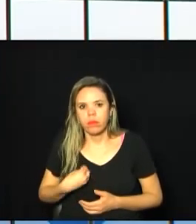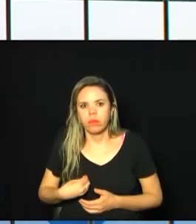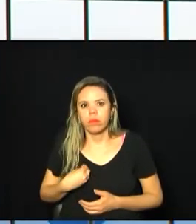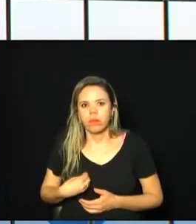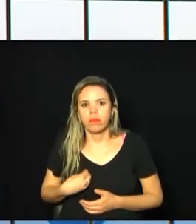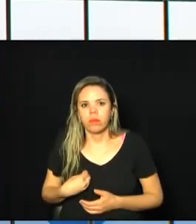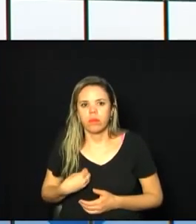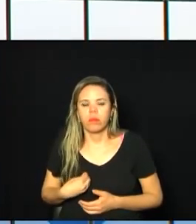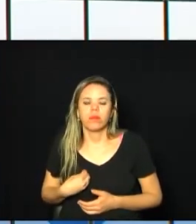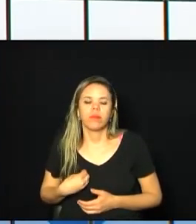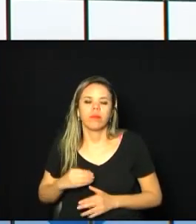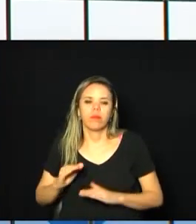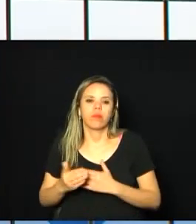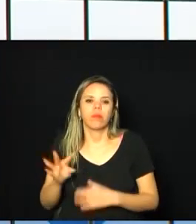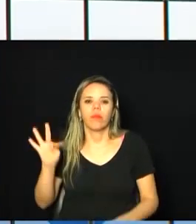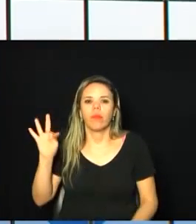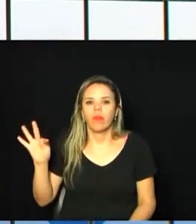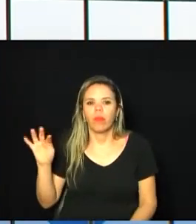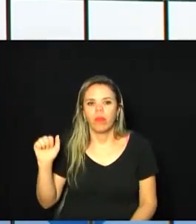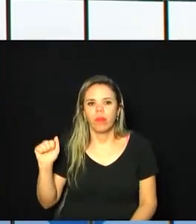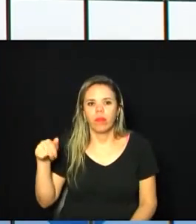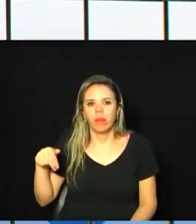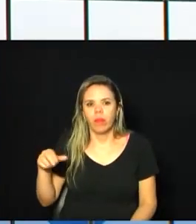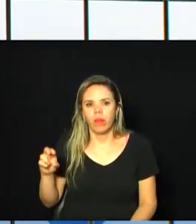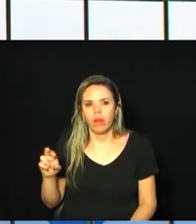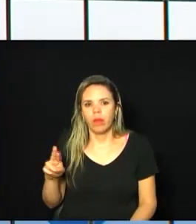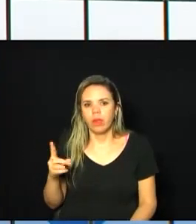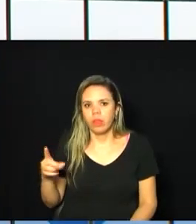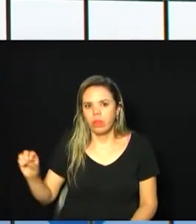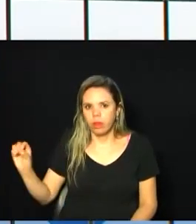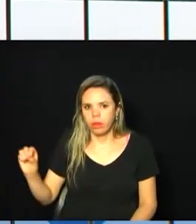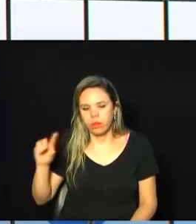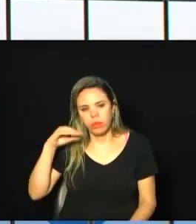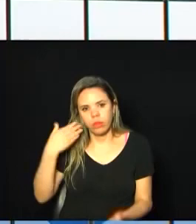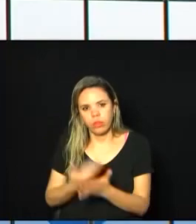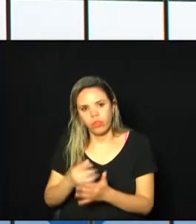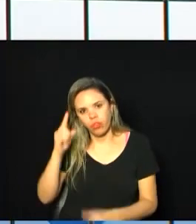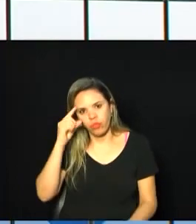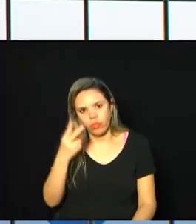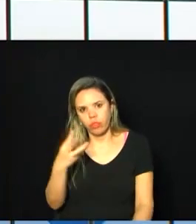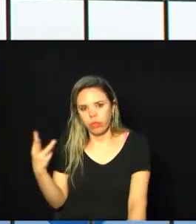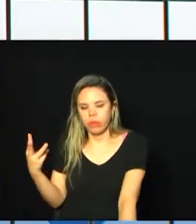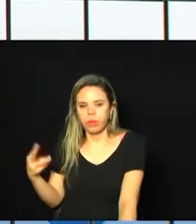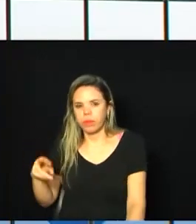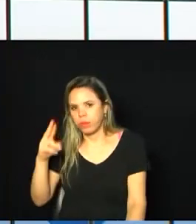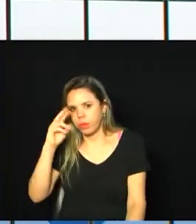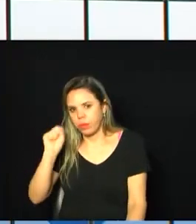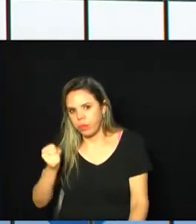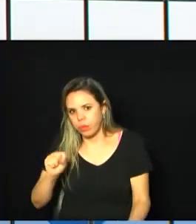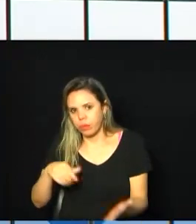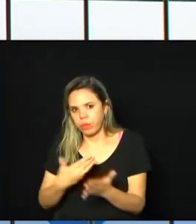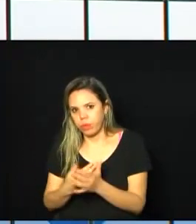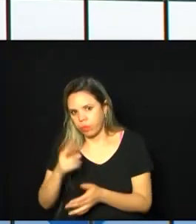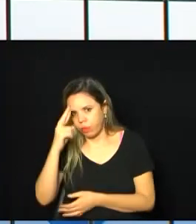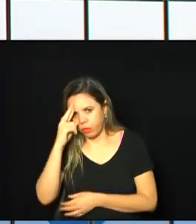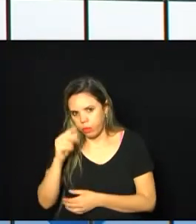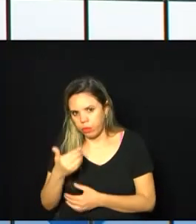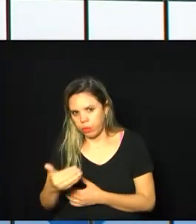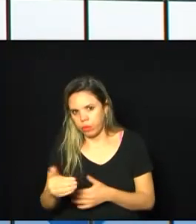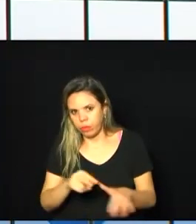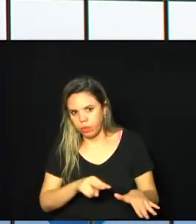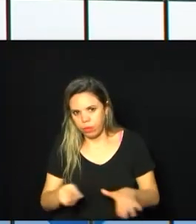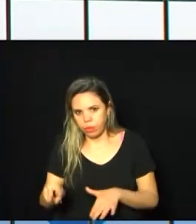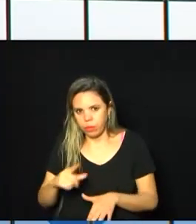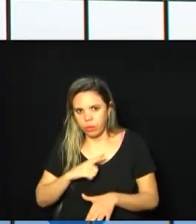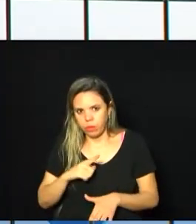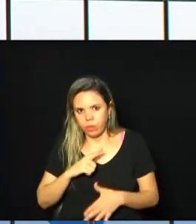no Tancredão até o dia 23, ou seja, até amanhã das 8 ao meio-dia. E na próxima semana a